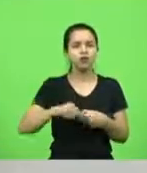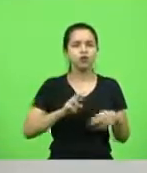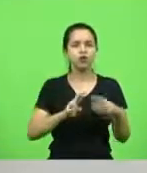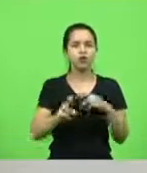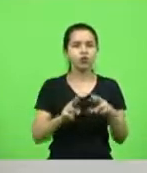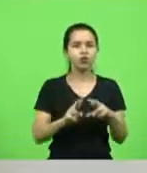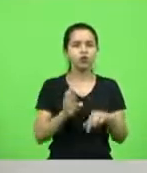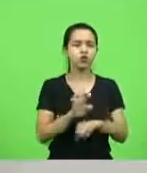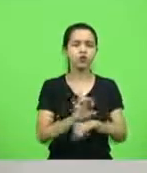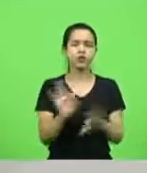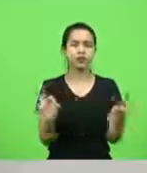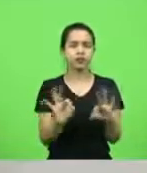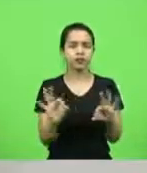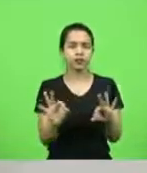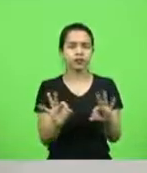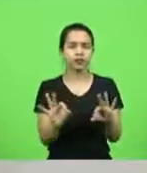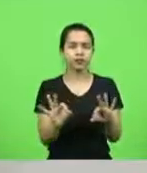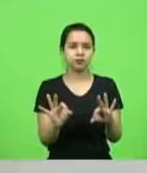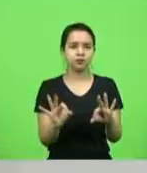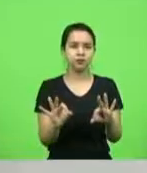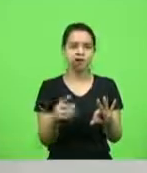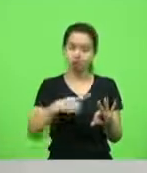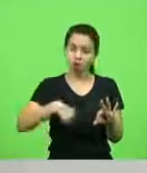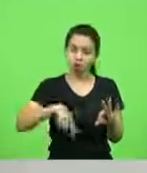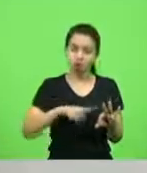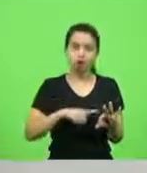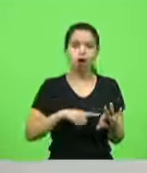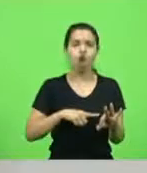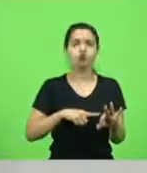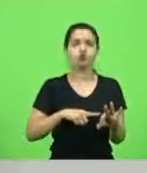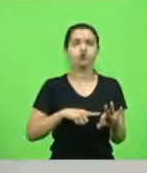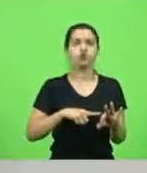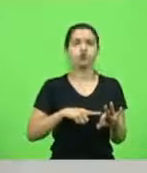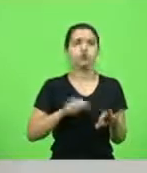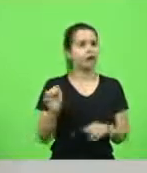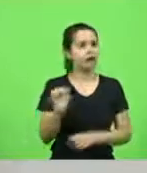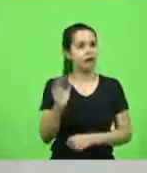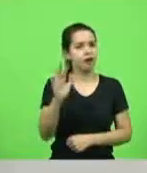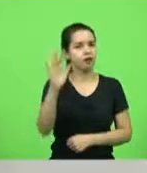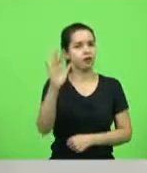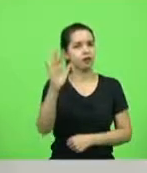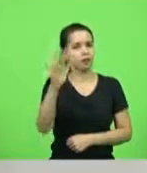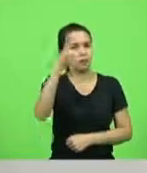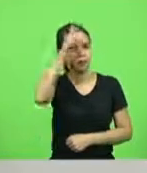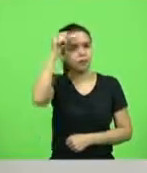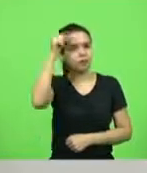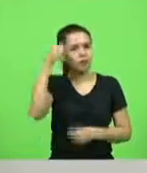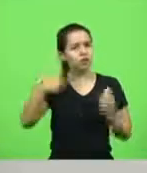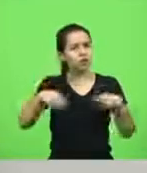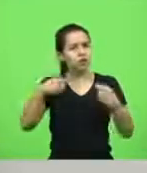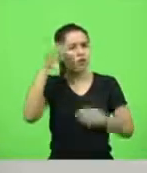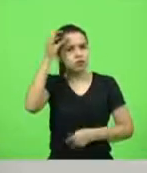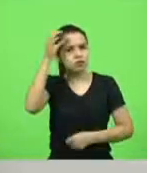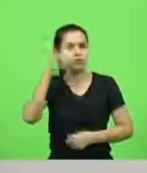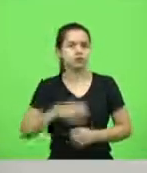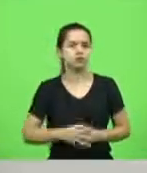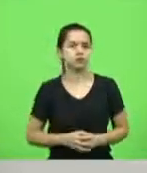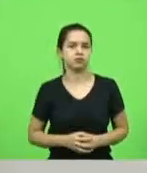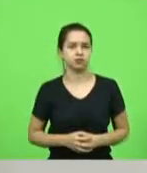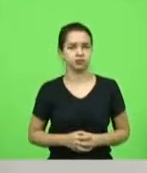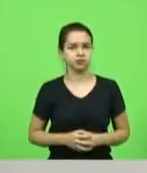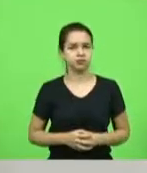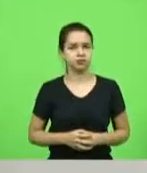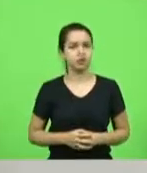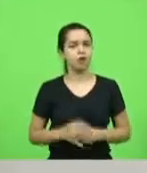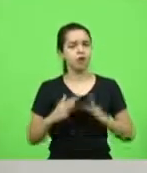Fale sobre isso nunca foi tão caro para nós o que que os prefeitos também tenham consciência disso aí nunca foi tão caro Você